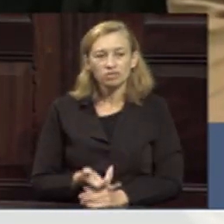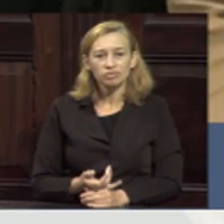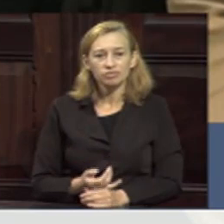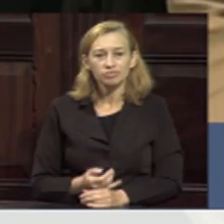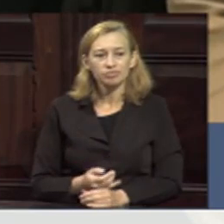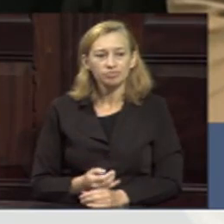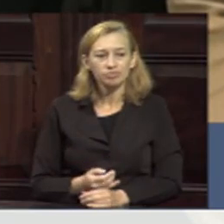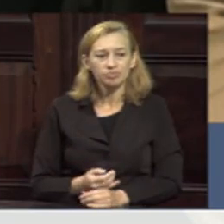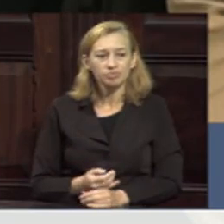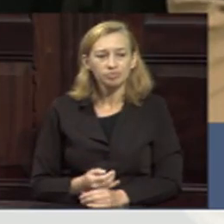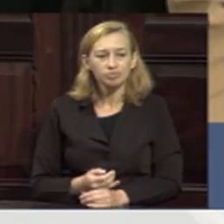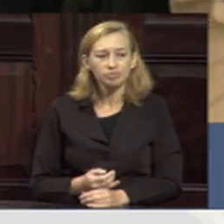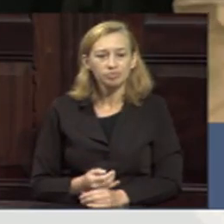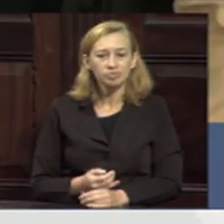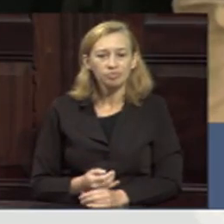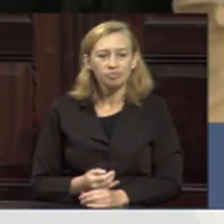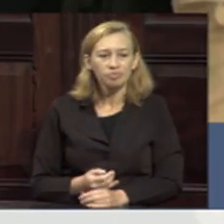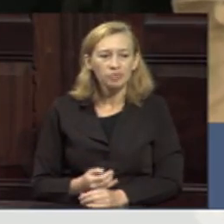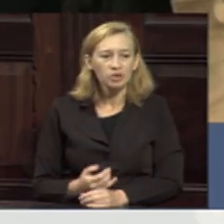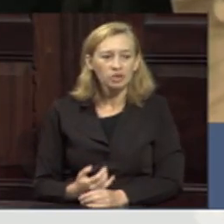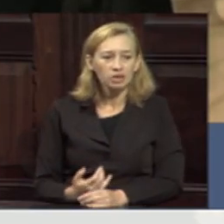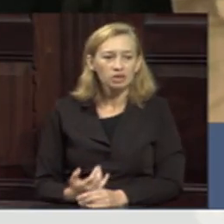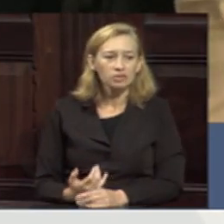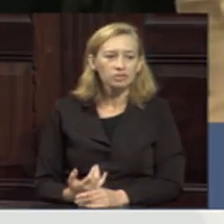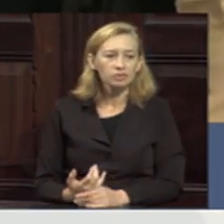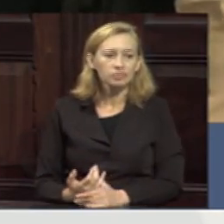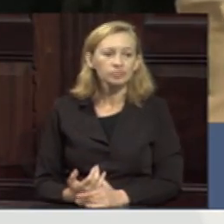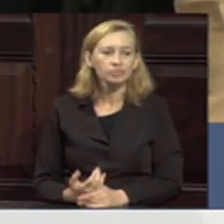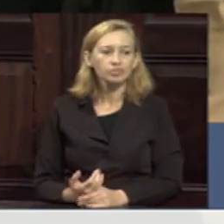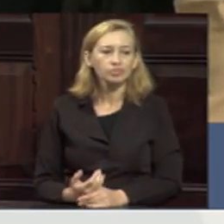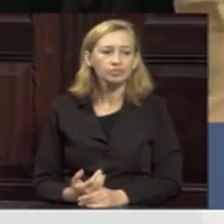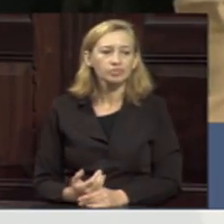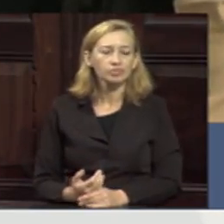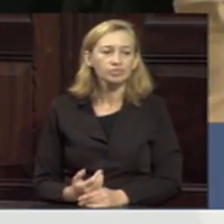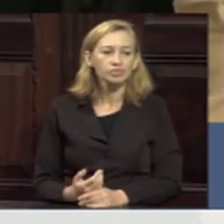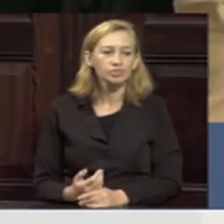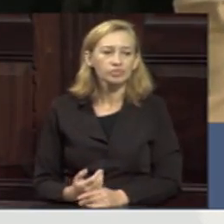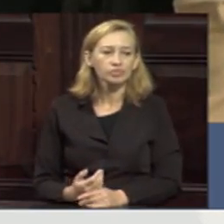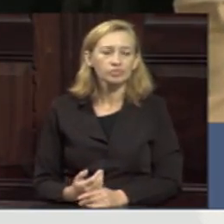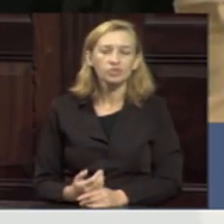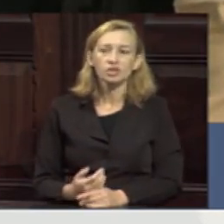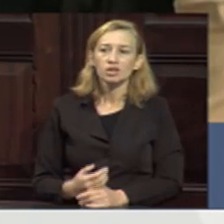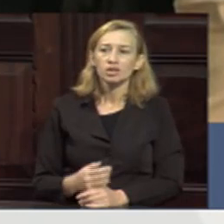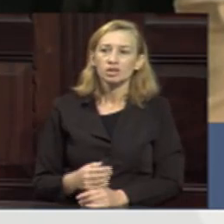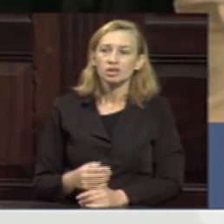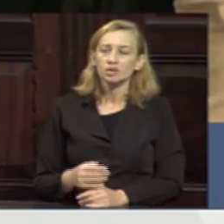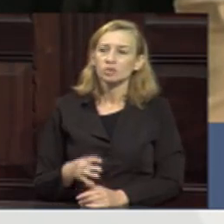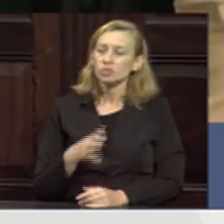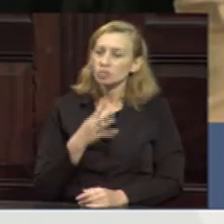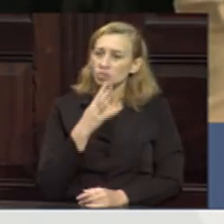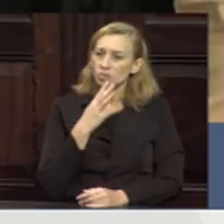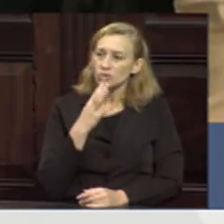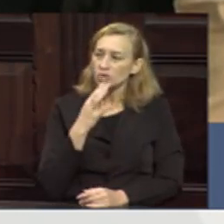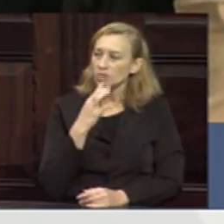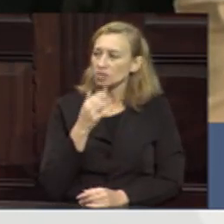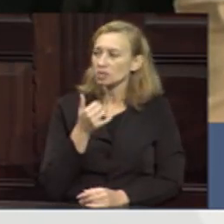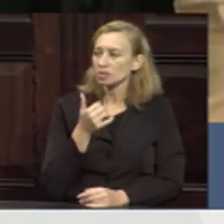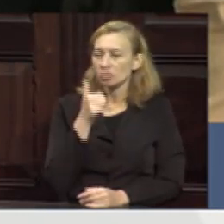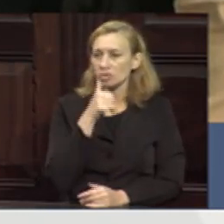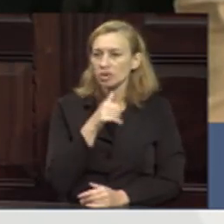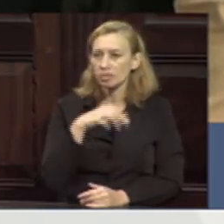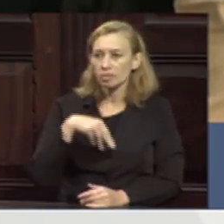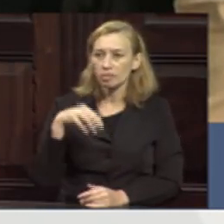entristecidos. Me considero com algumas identidades com a Marielle, inclusive porque ela é originária do